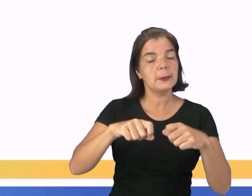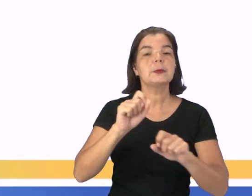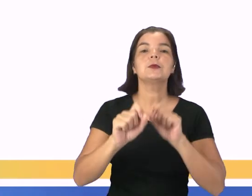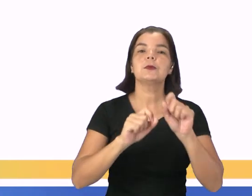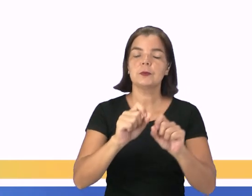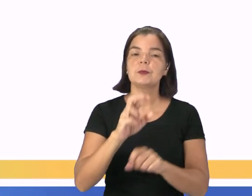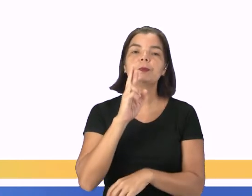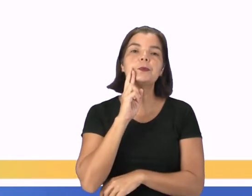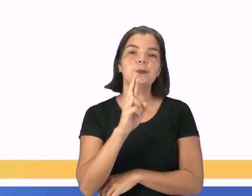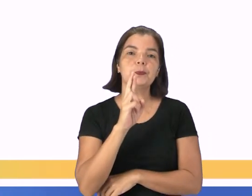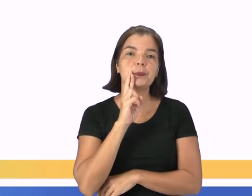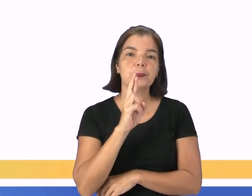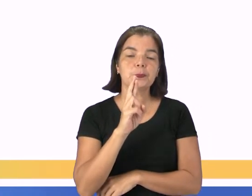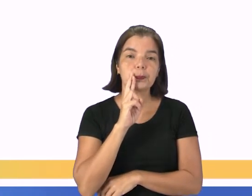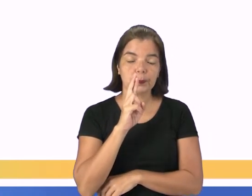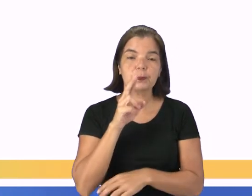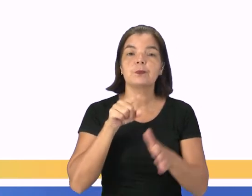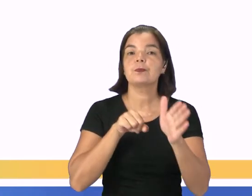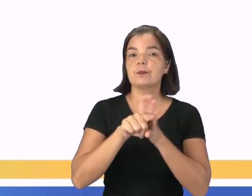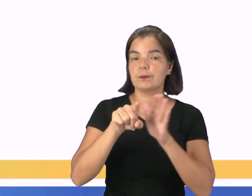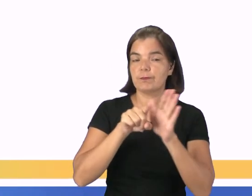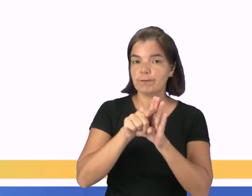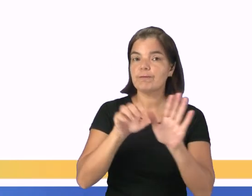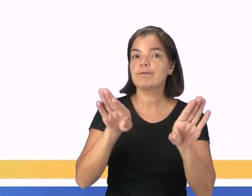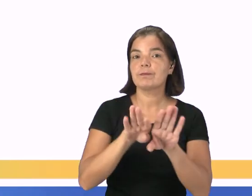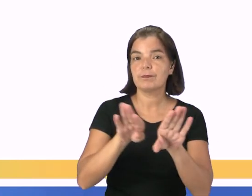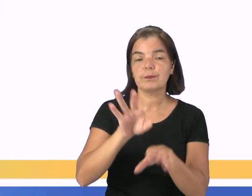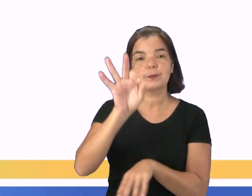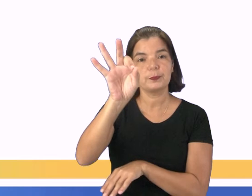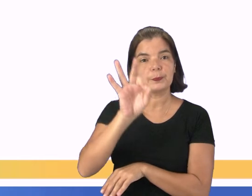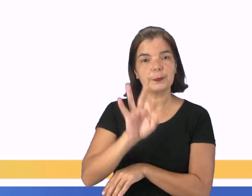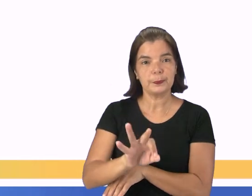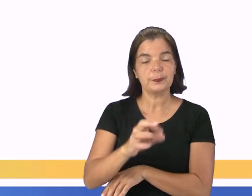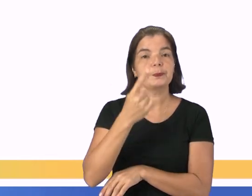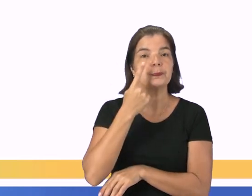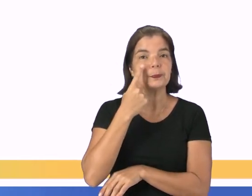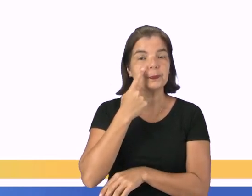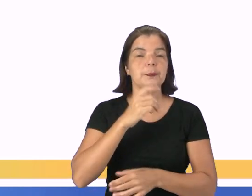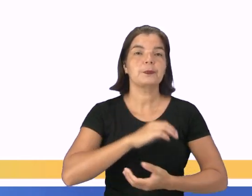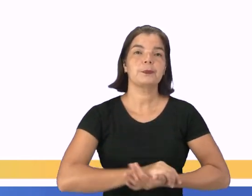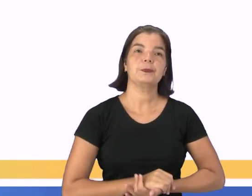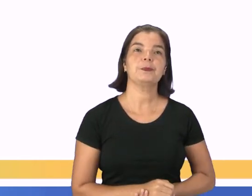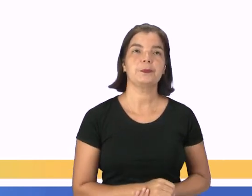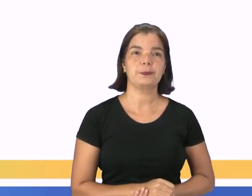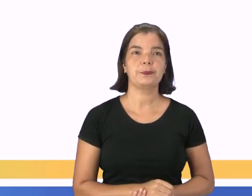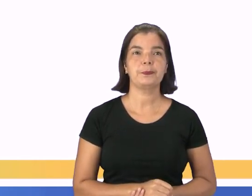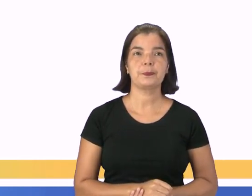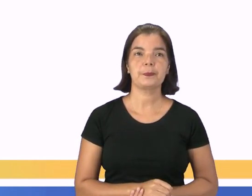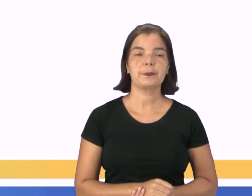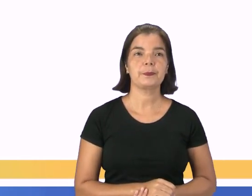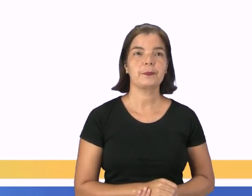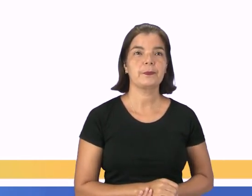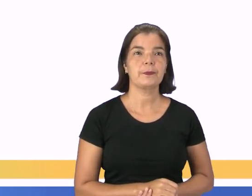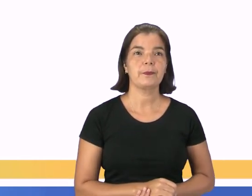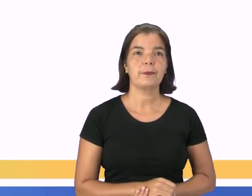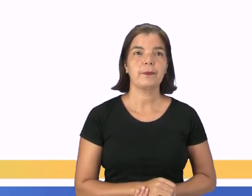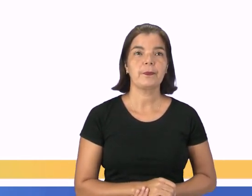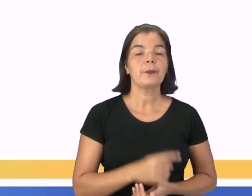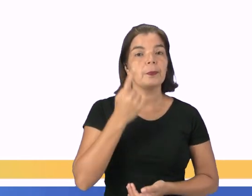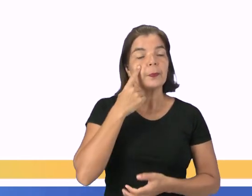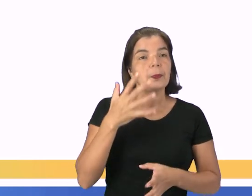Amazônia. Então, de acordo com os dados, determine a área desmatada sobre a responsabilidade do estado do Mato Grosso em julho de